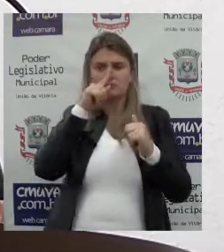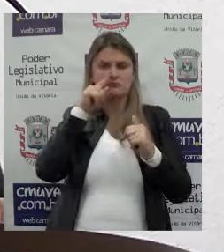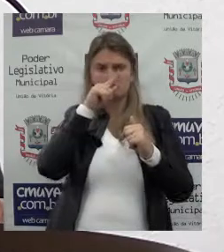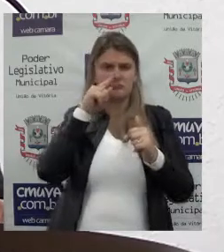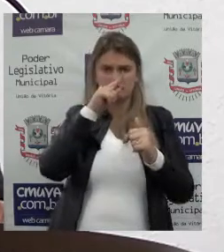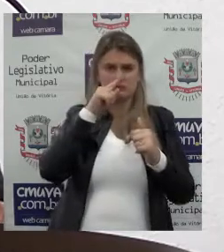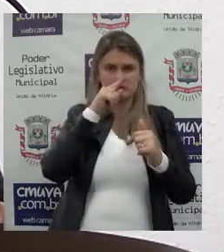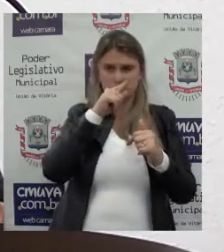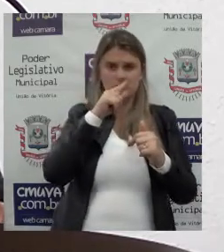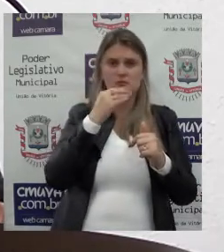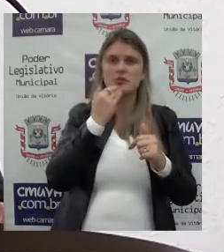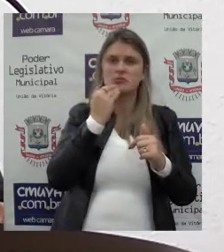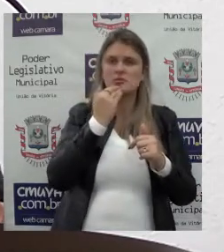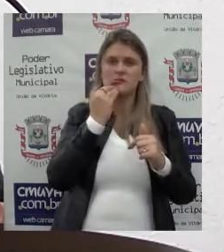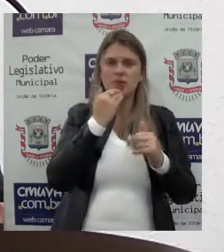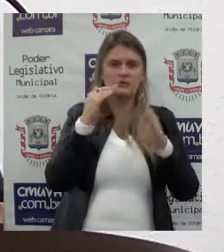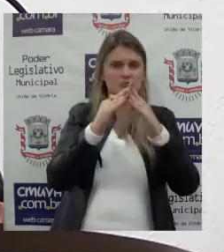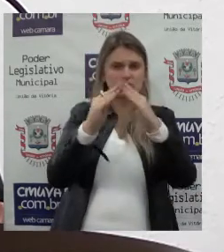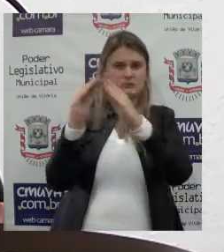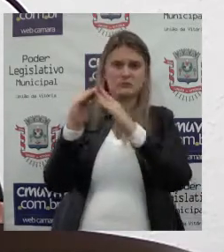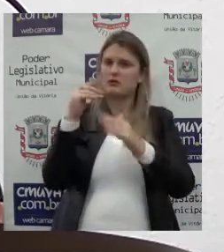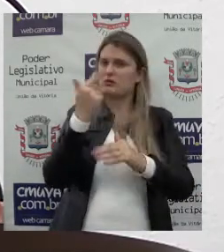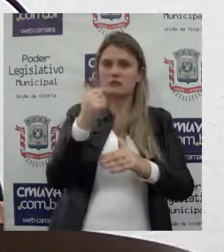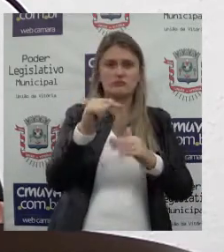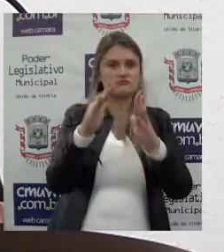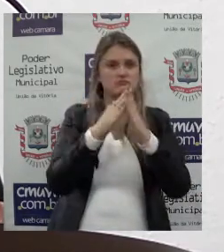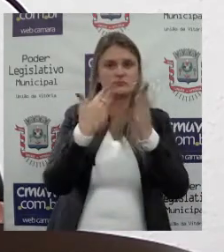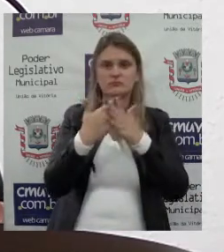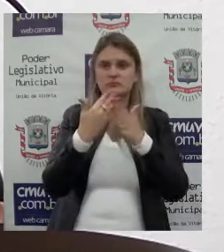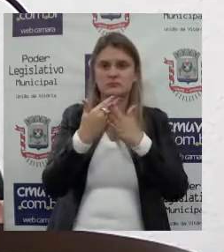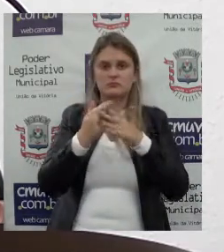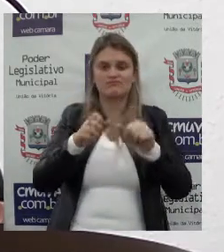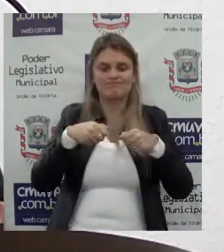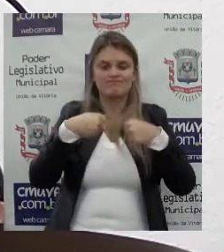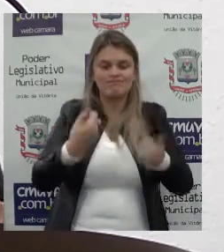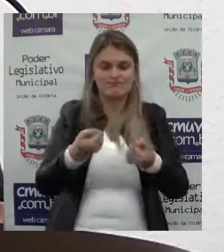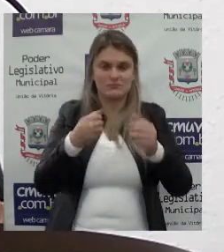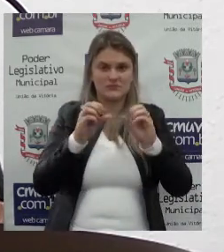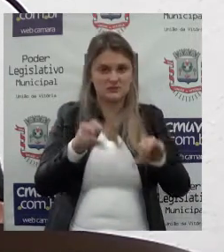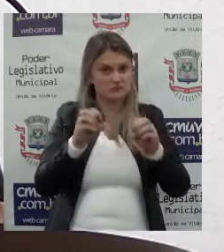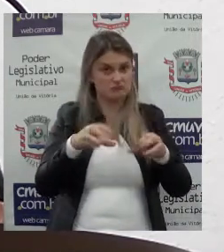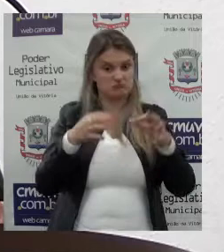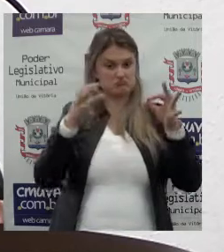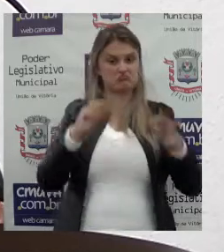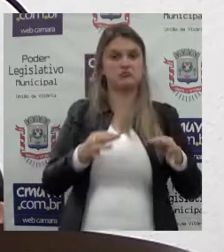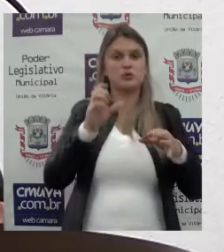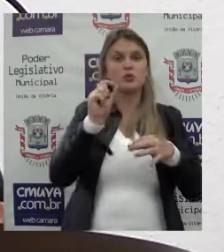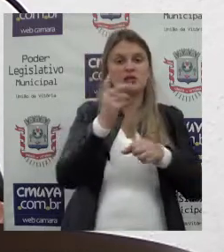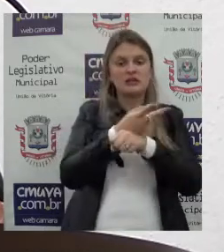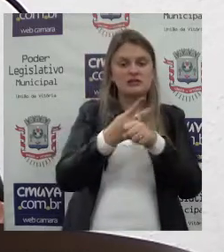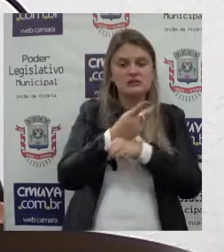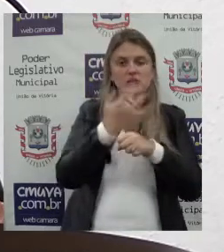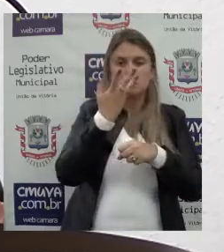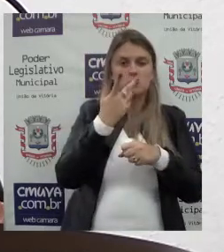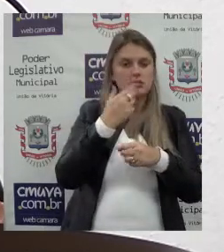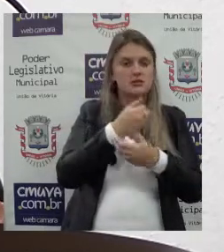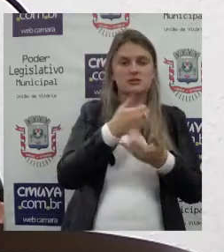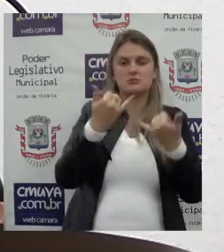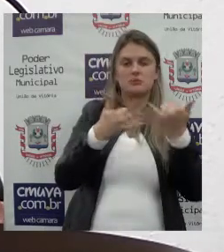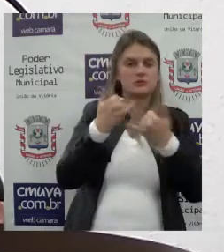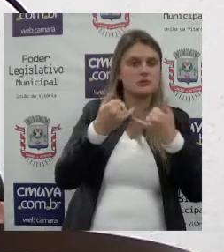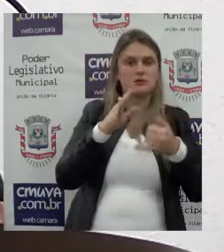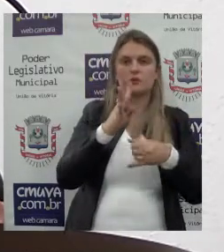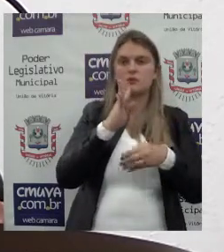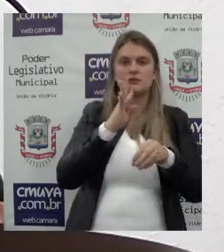moram em lugares de risco, aonde não tem escola que dê aquilo que a criança